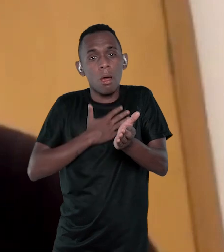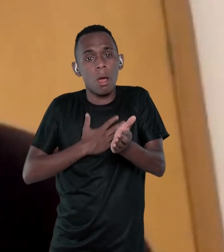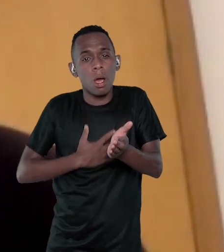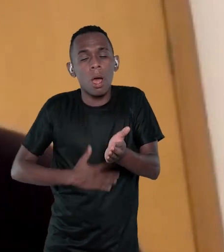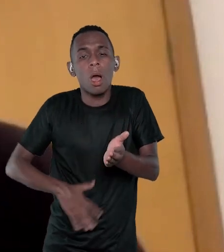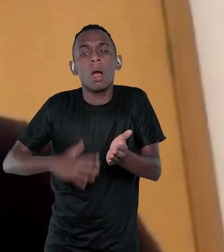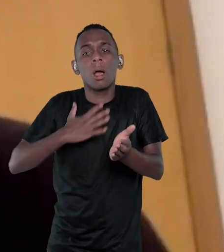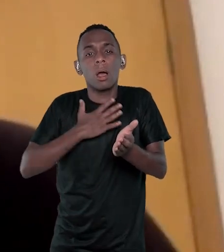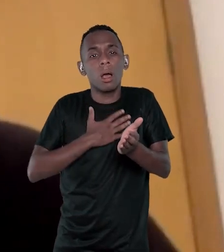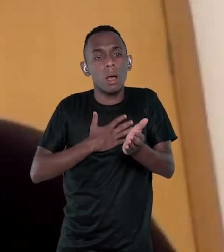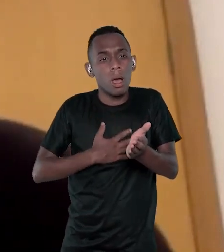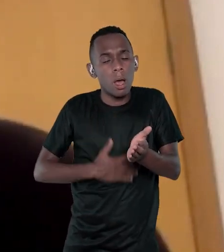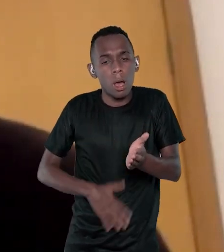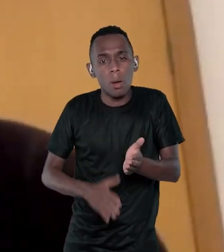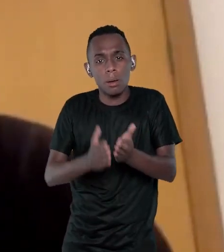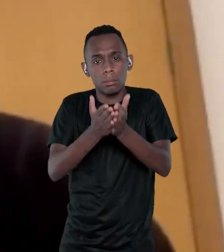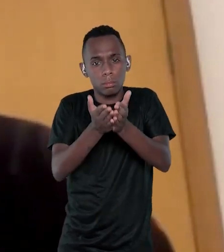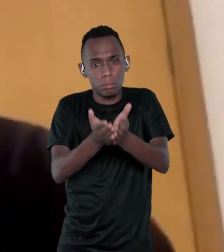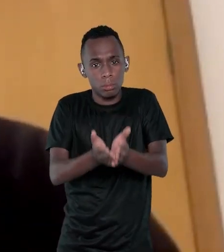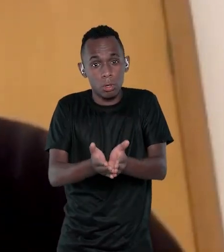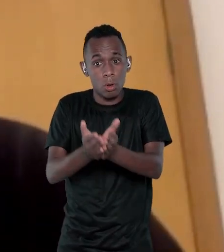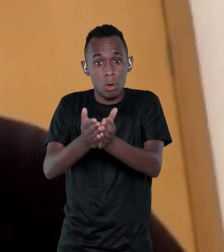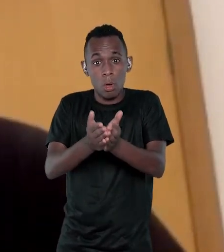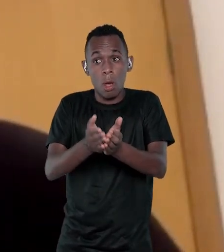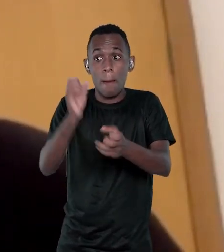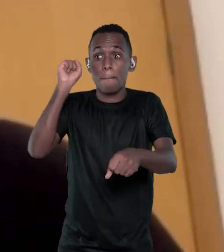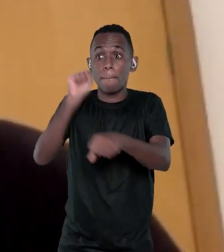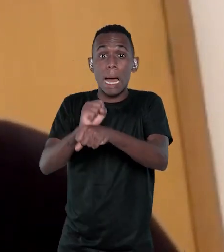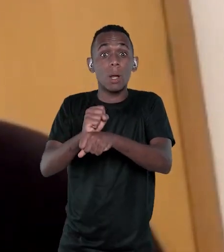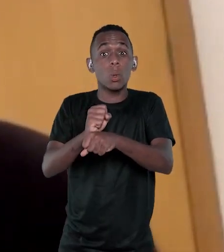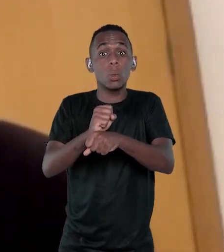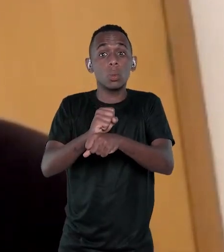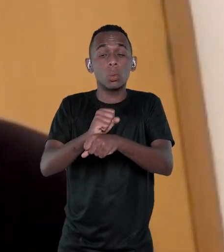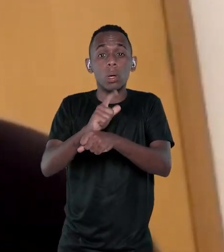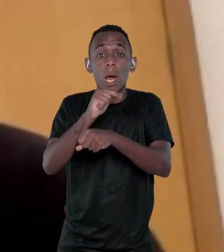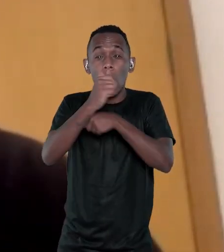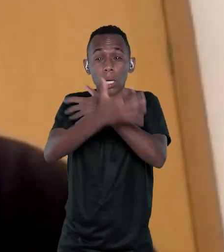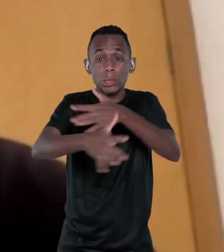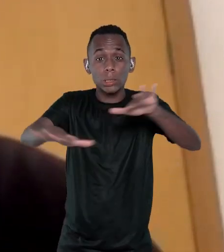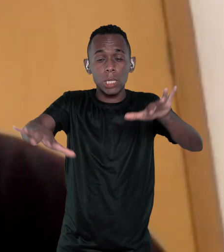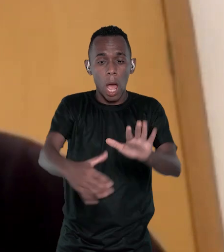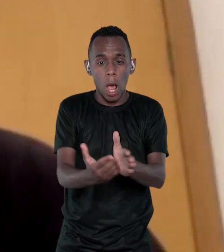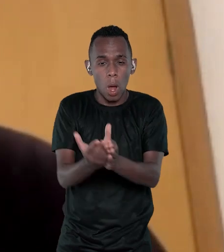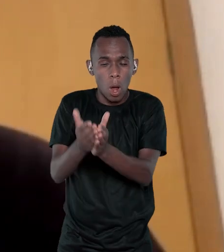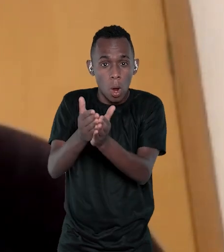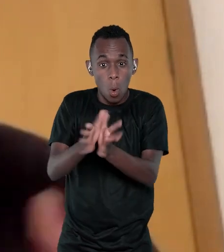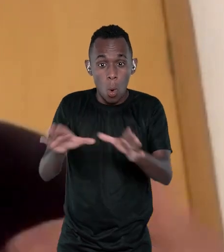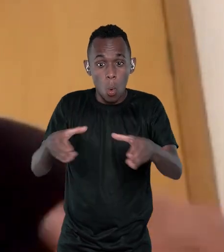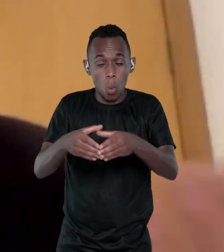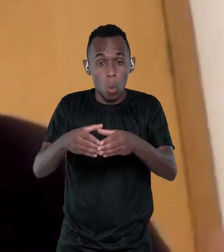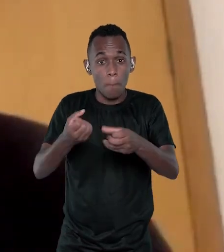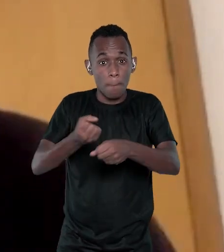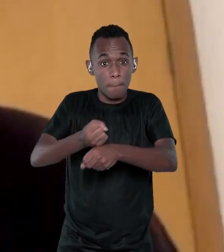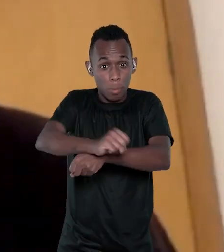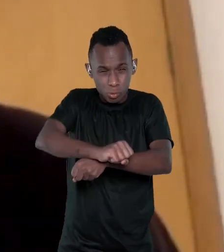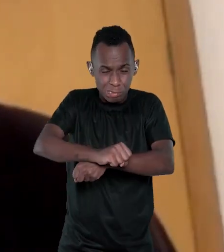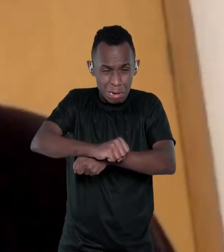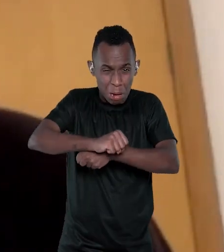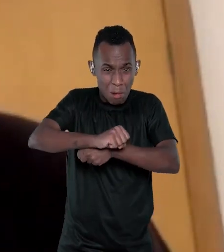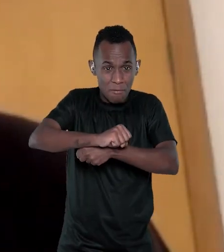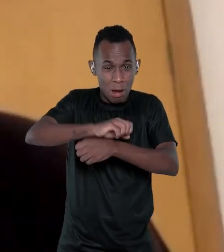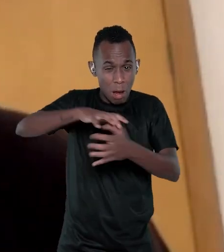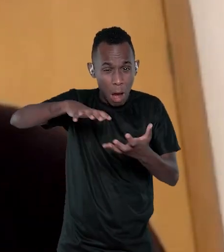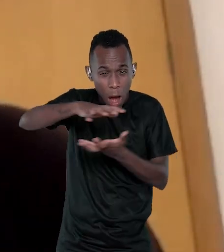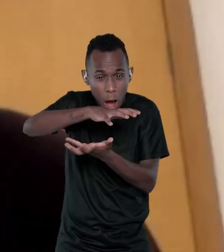uma calmaria, o navio parou no meio do mar, os escravos